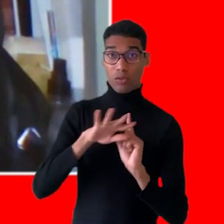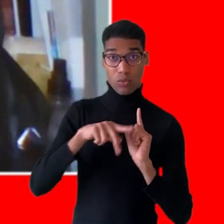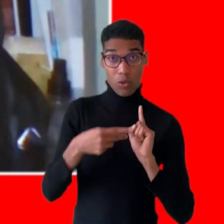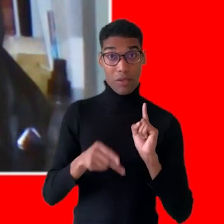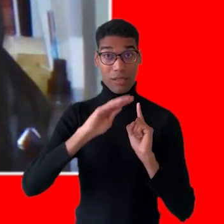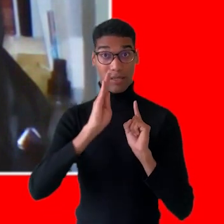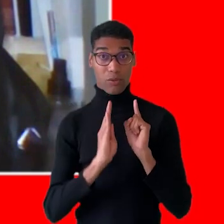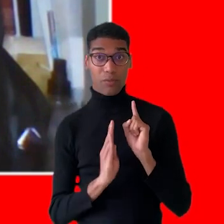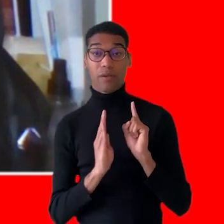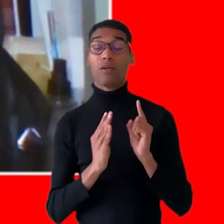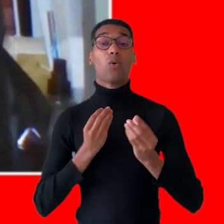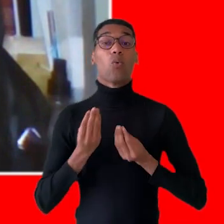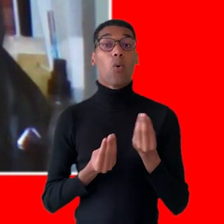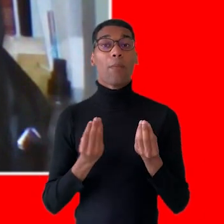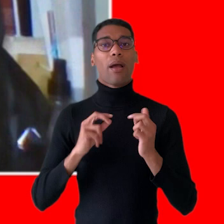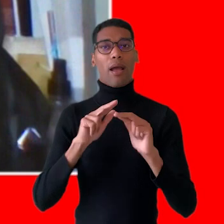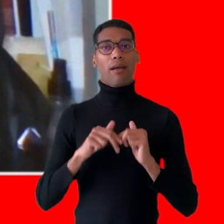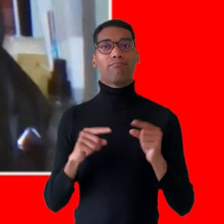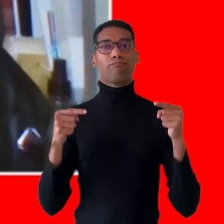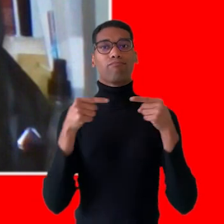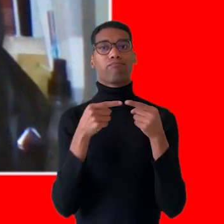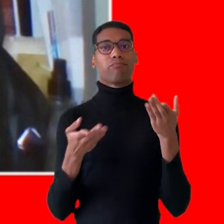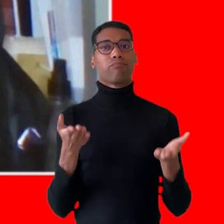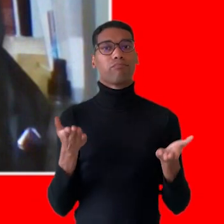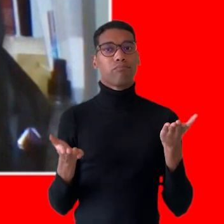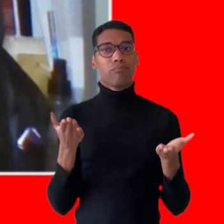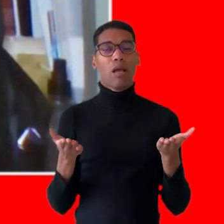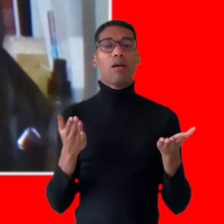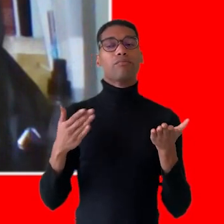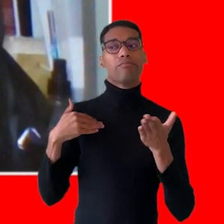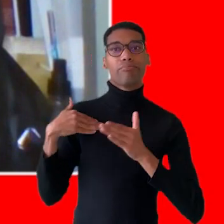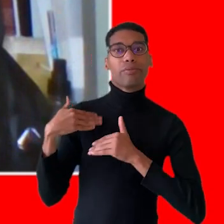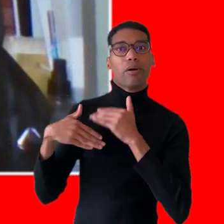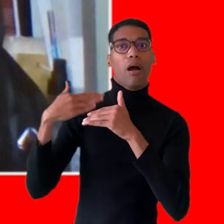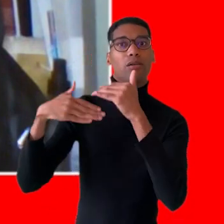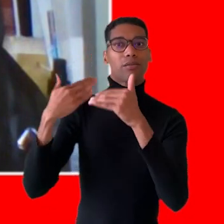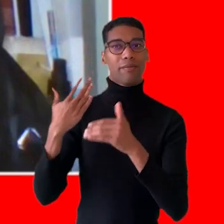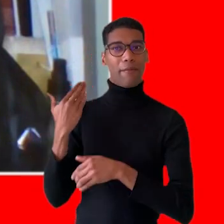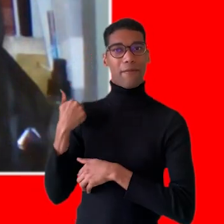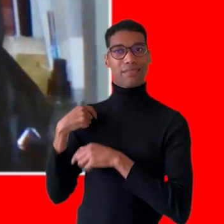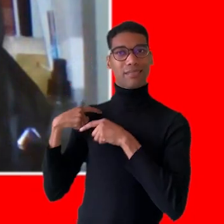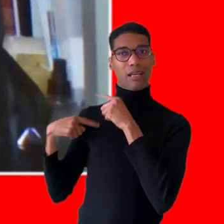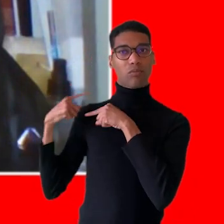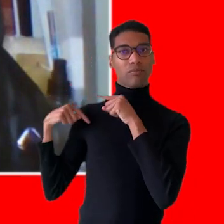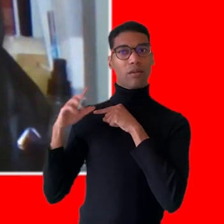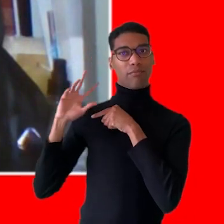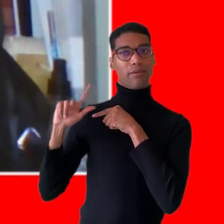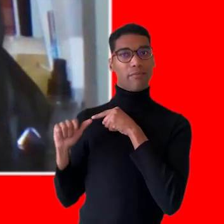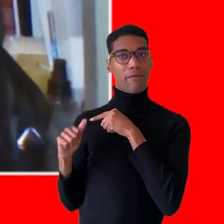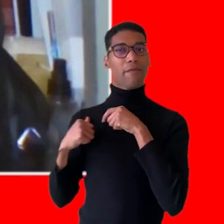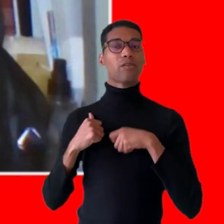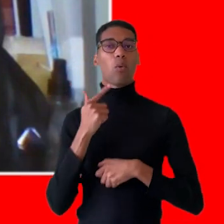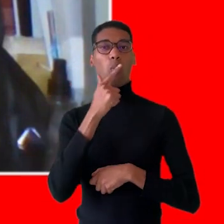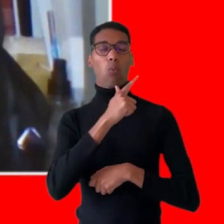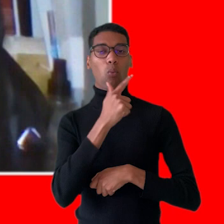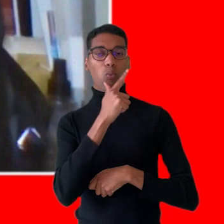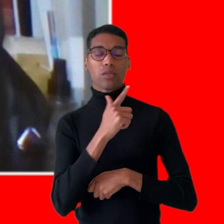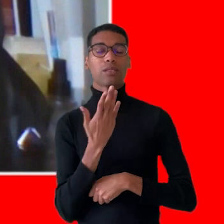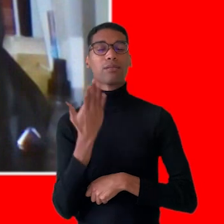sociedade brasileira, ele é proporcional aos avanços que os descendentes de